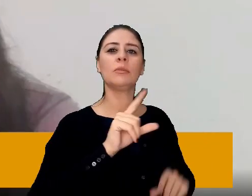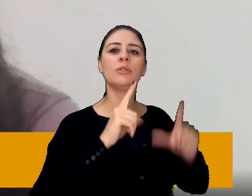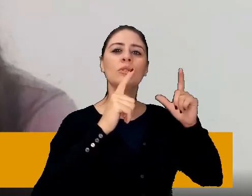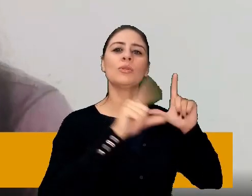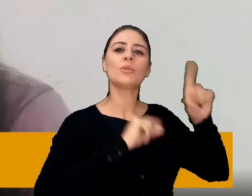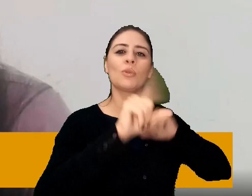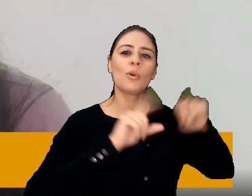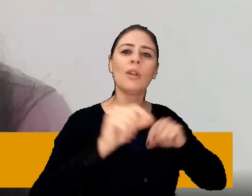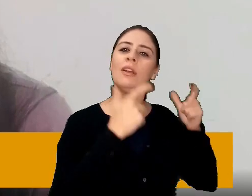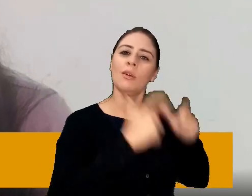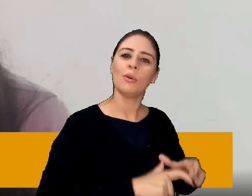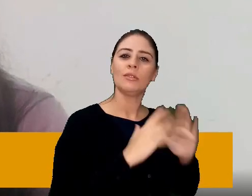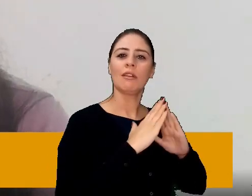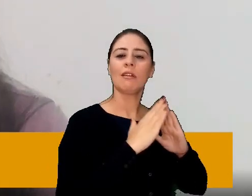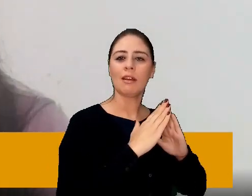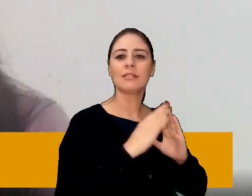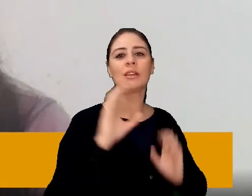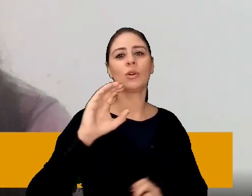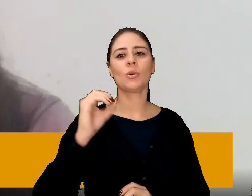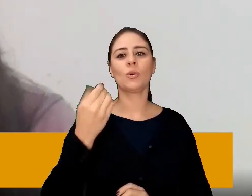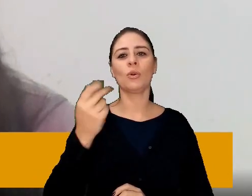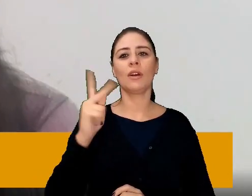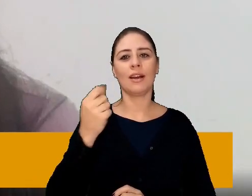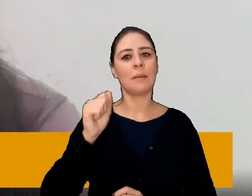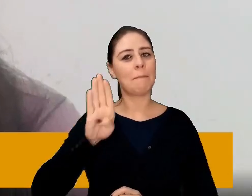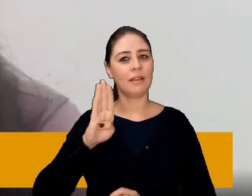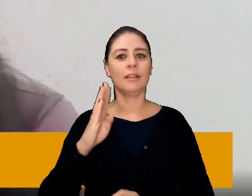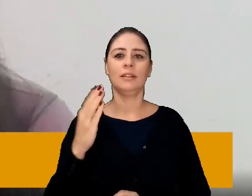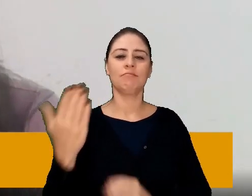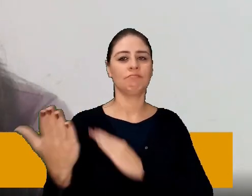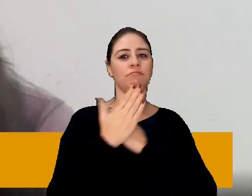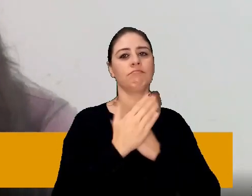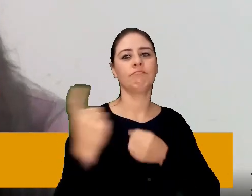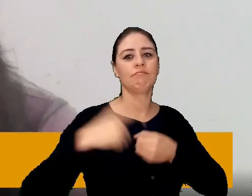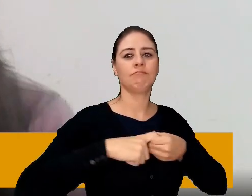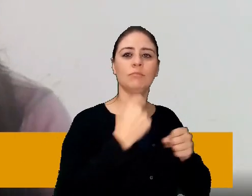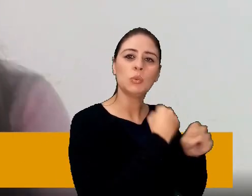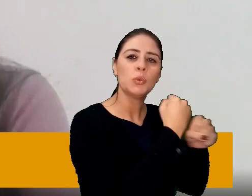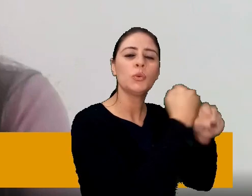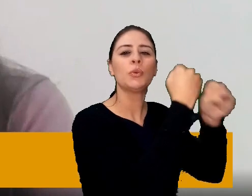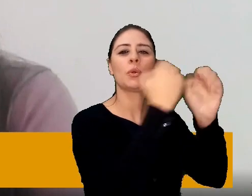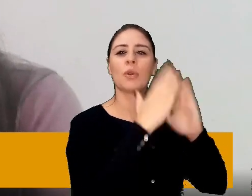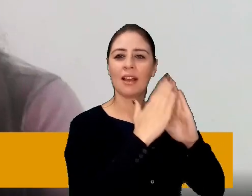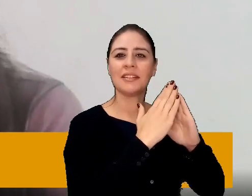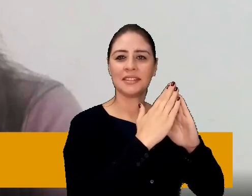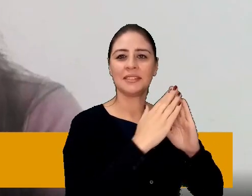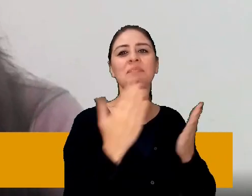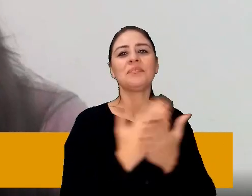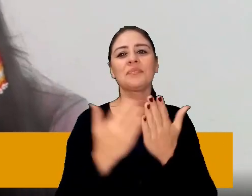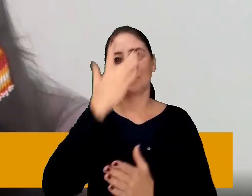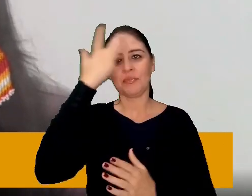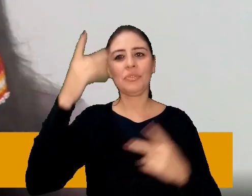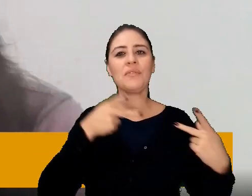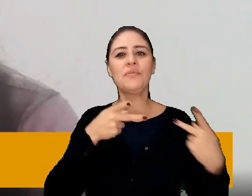entrou com parceria para construir as casas, né? E é engraçado, às vezes, quando as pessoas vêm aqui, eu já recebi pessoas que falaram assim, eu pensei